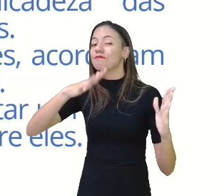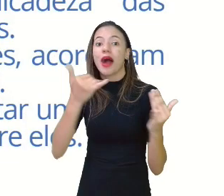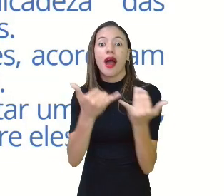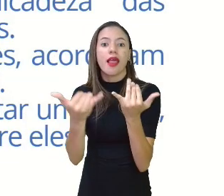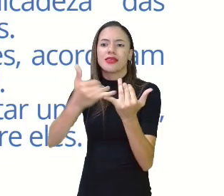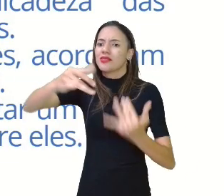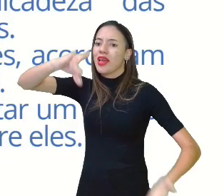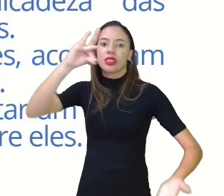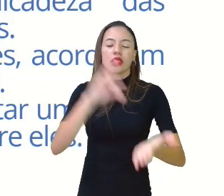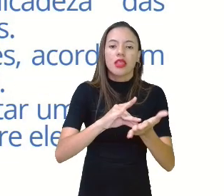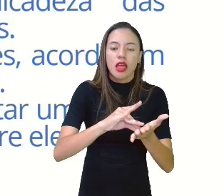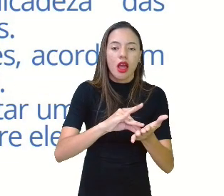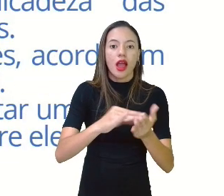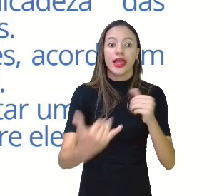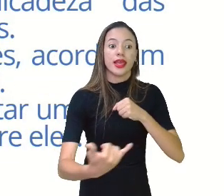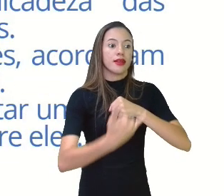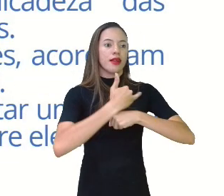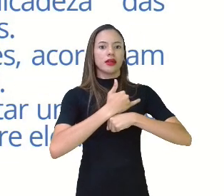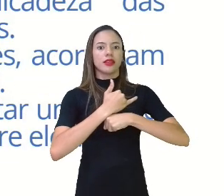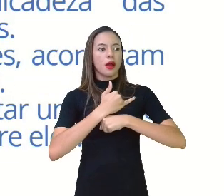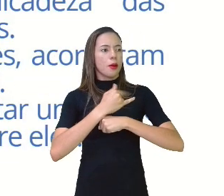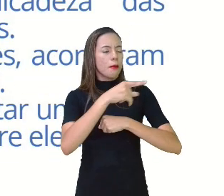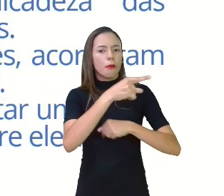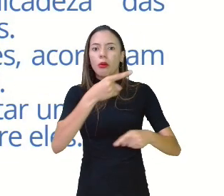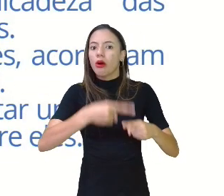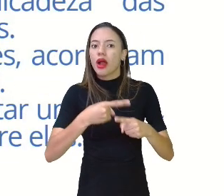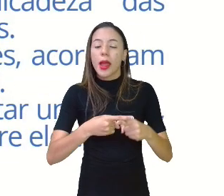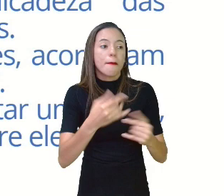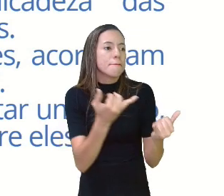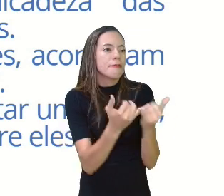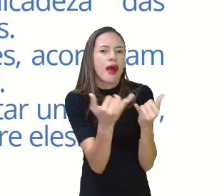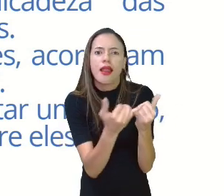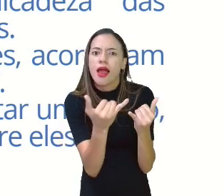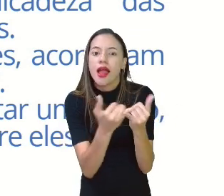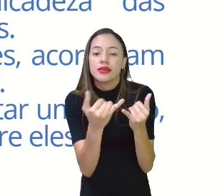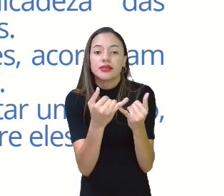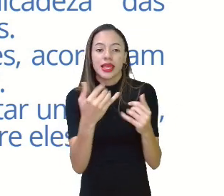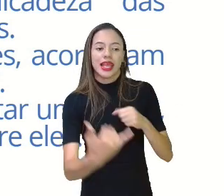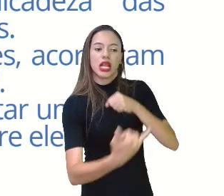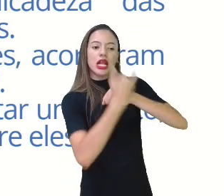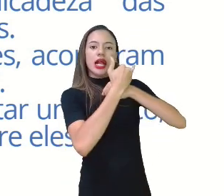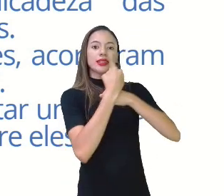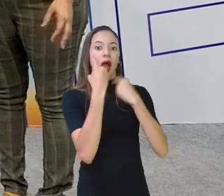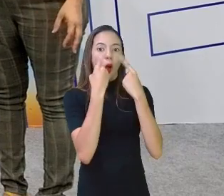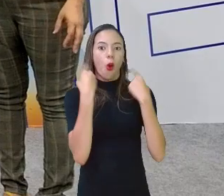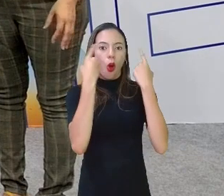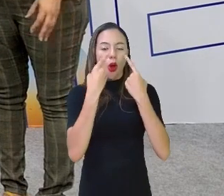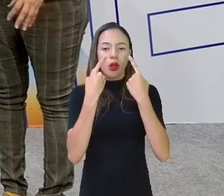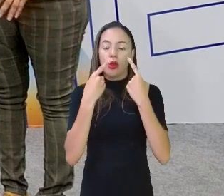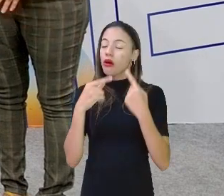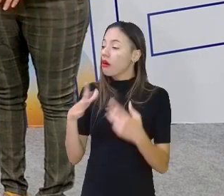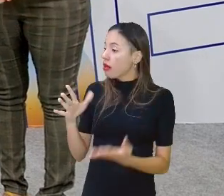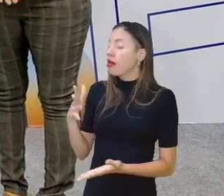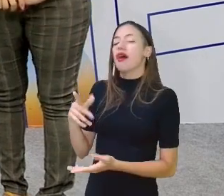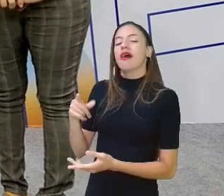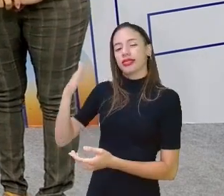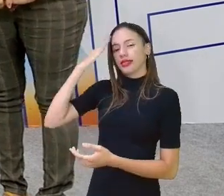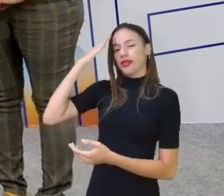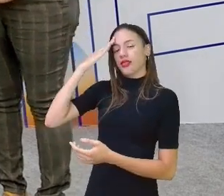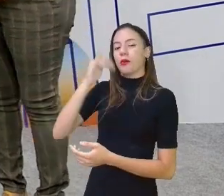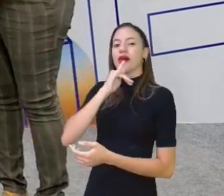verdadeiro. Então, vai enganar Tem os olhos. a necessidade de pegar, né? Para ter Exato.